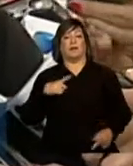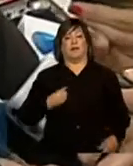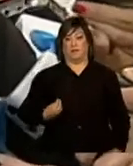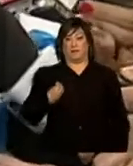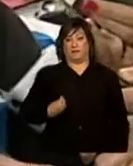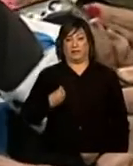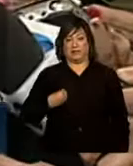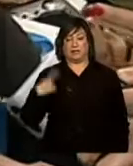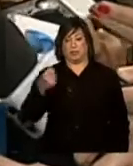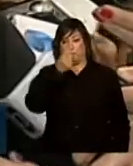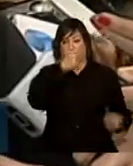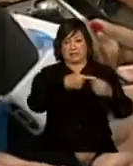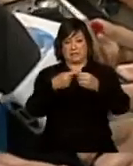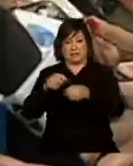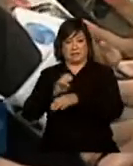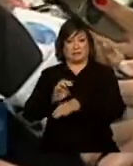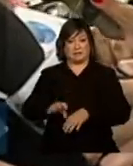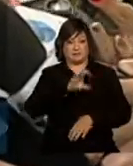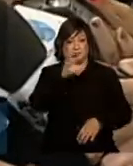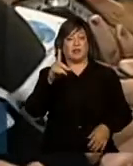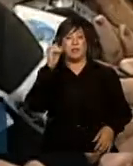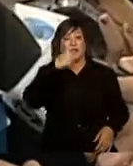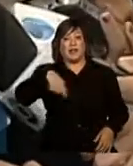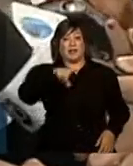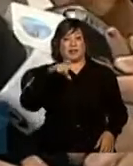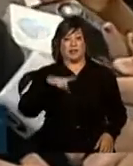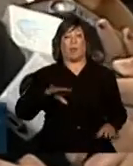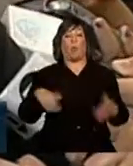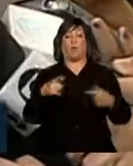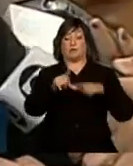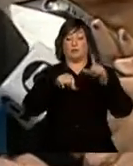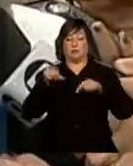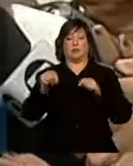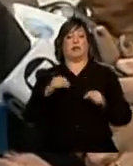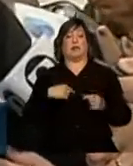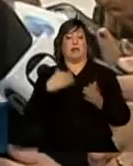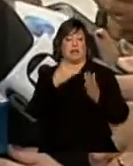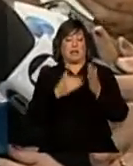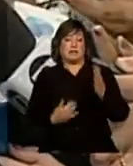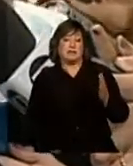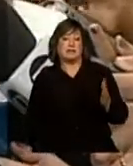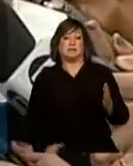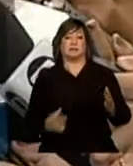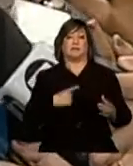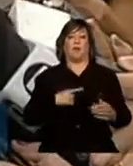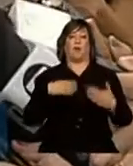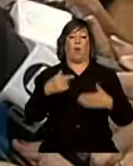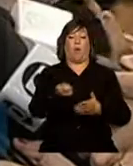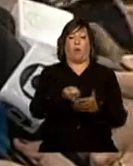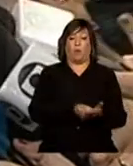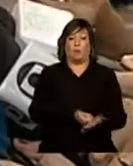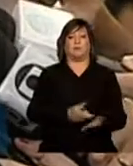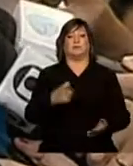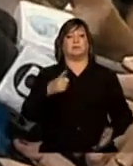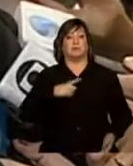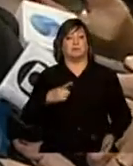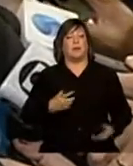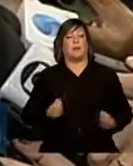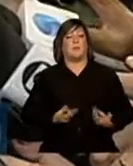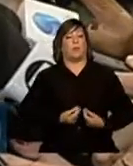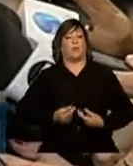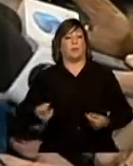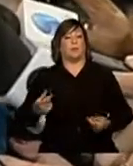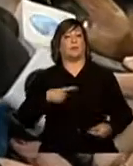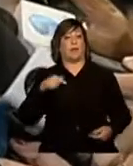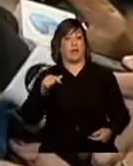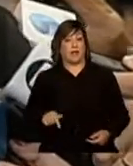da dificuldade que eles têm quando fazem uma seleção pública, as listas de concurso rodam por muito tempo. Essas situações, às vezes, onde